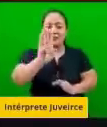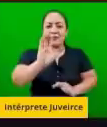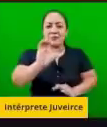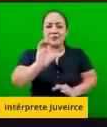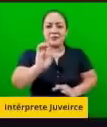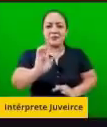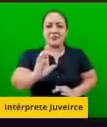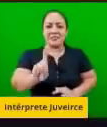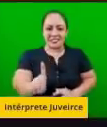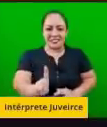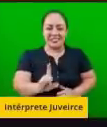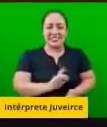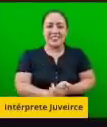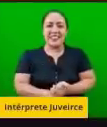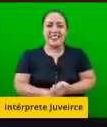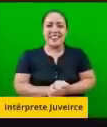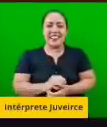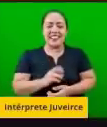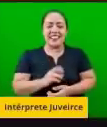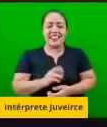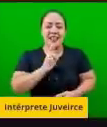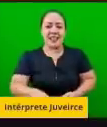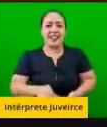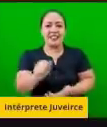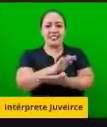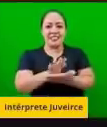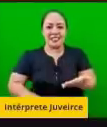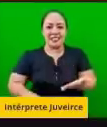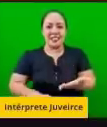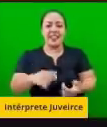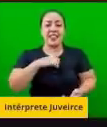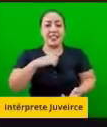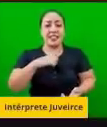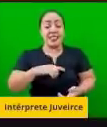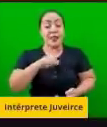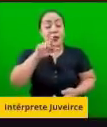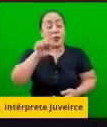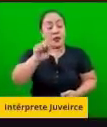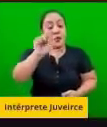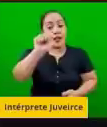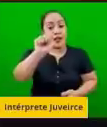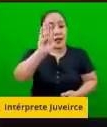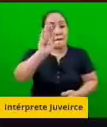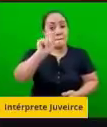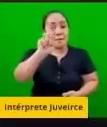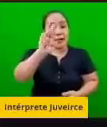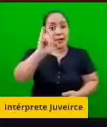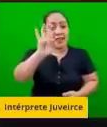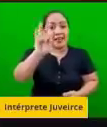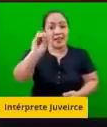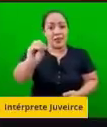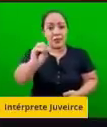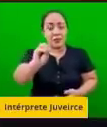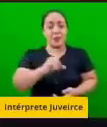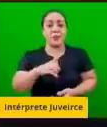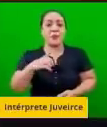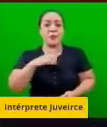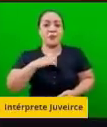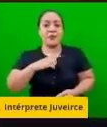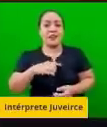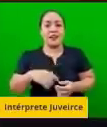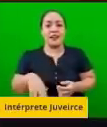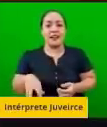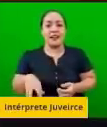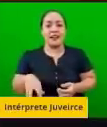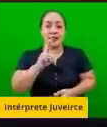atividade. Nós temos o gabarito, que é a resposta correta para a nossa atividade. Esse gabarito ele